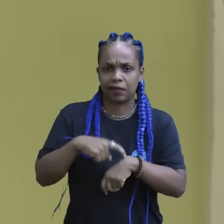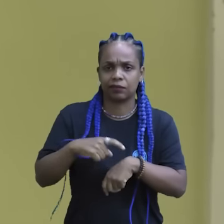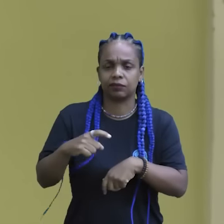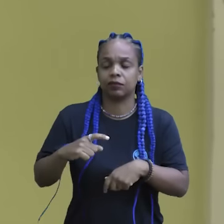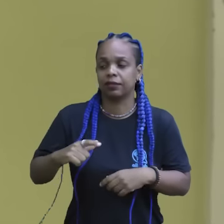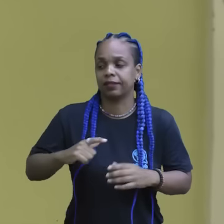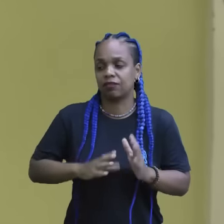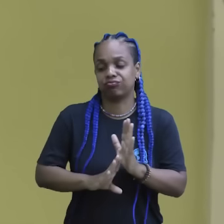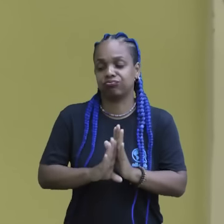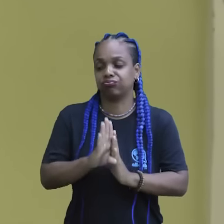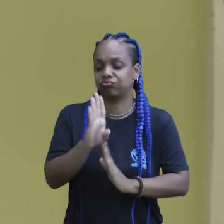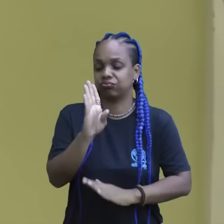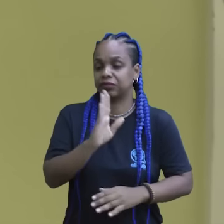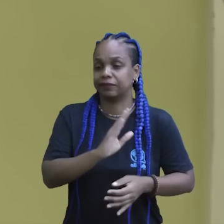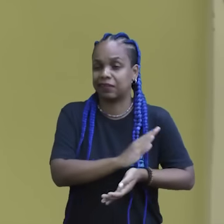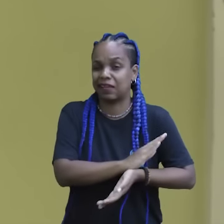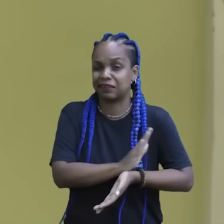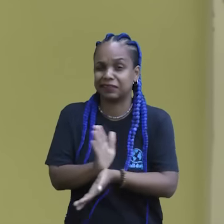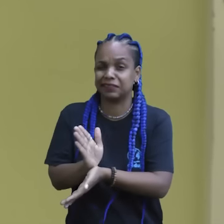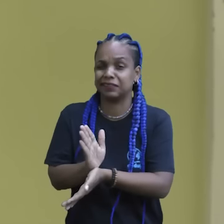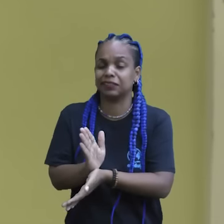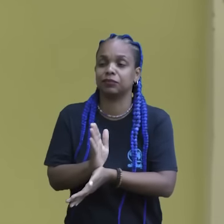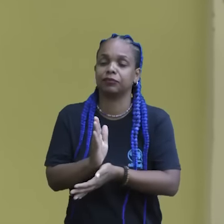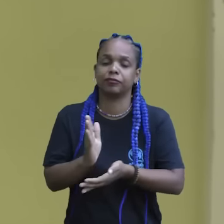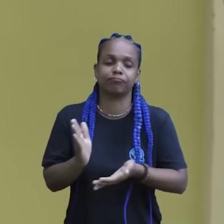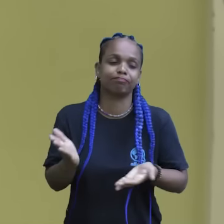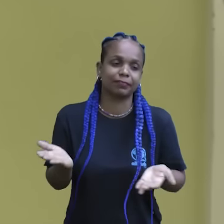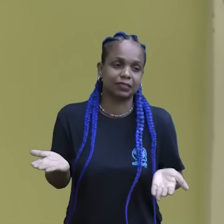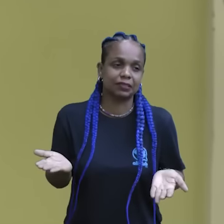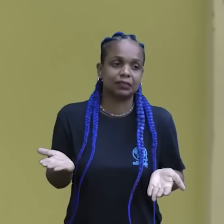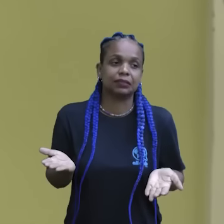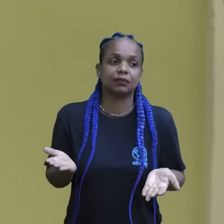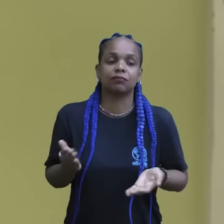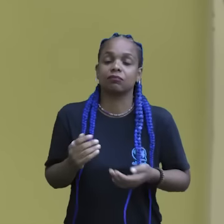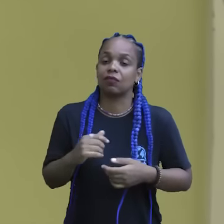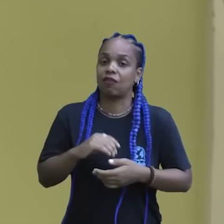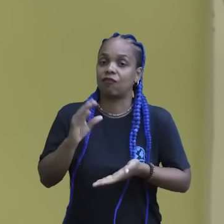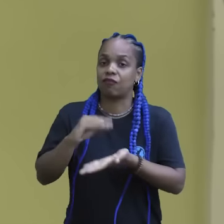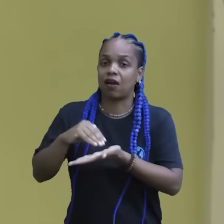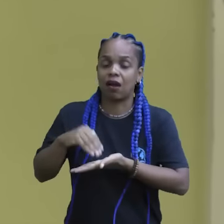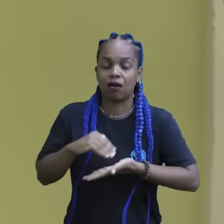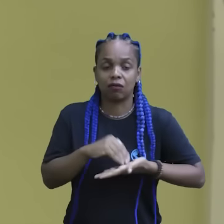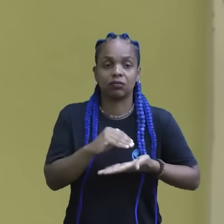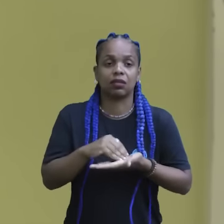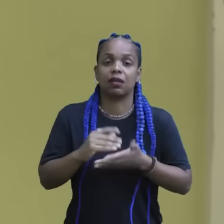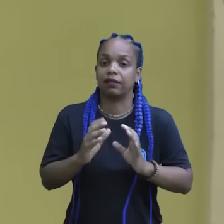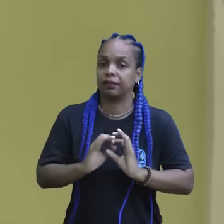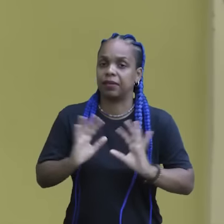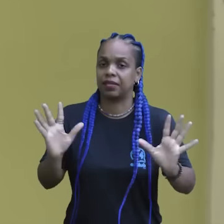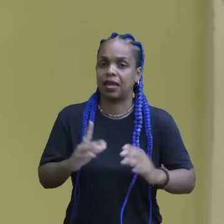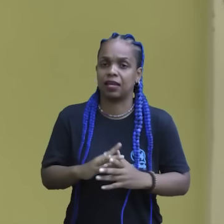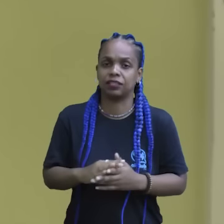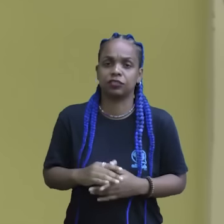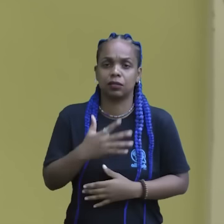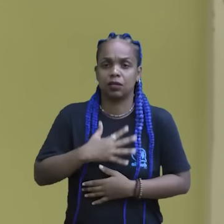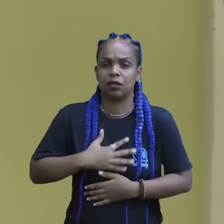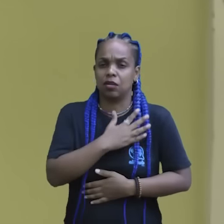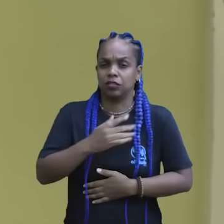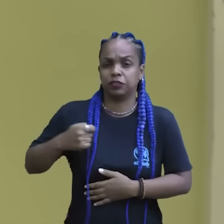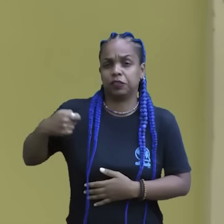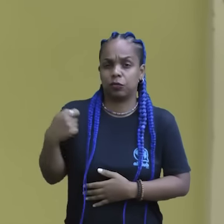de liberdade, nada disso combina com Lima Barreto, que era o militante disso,